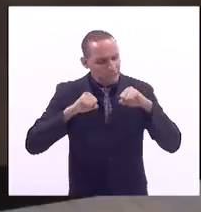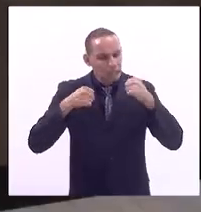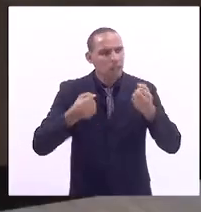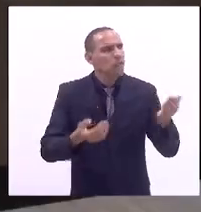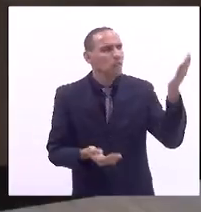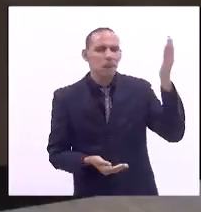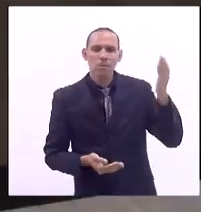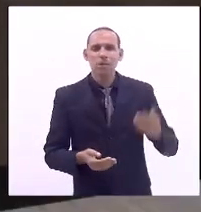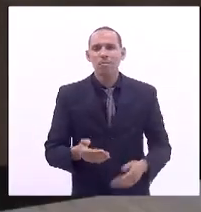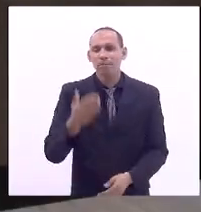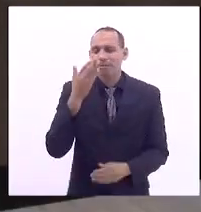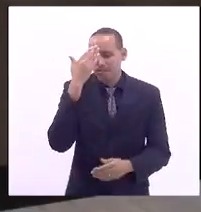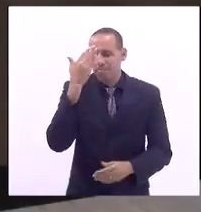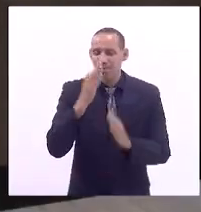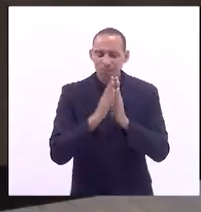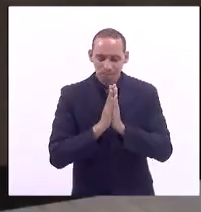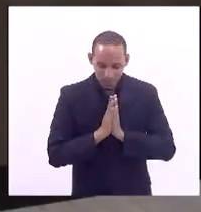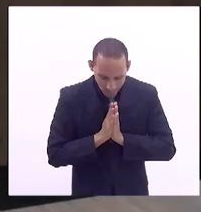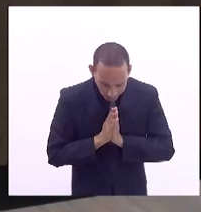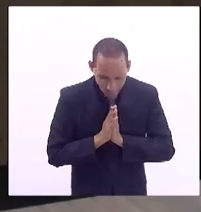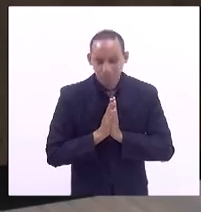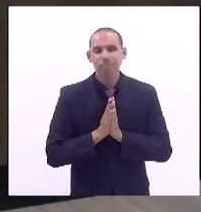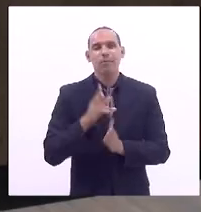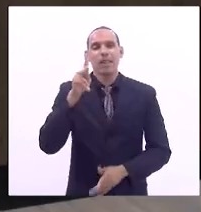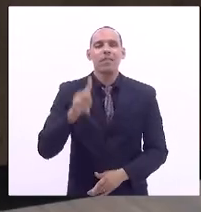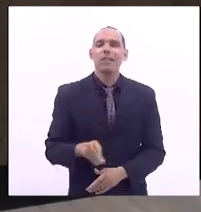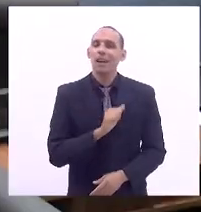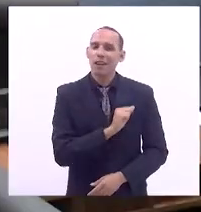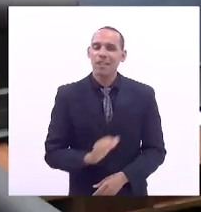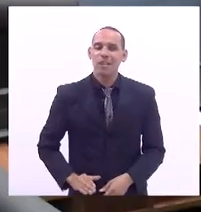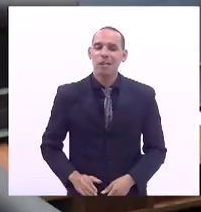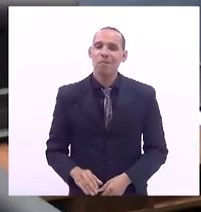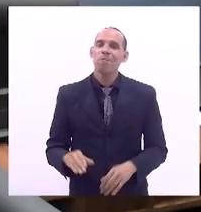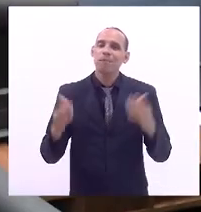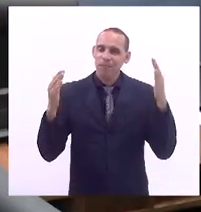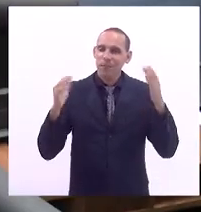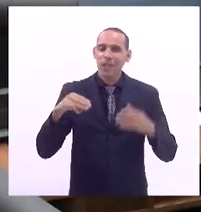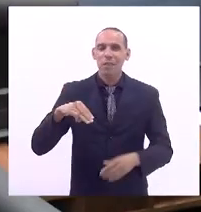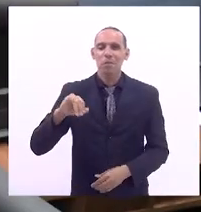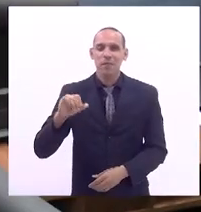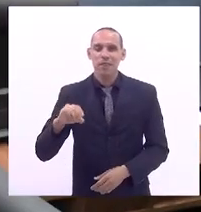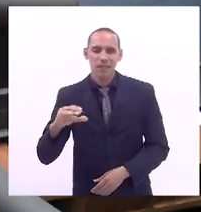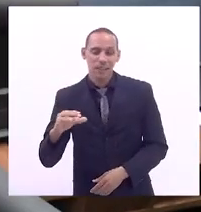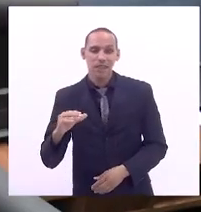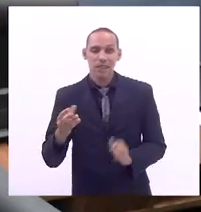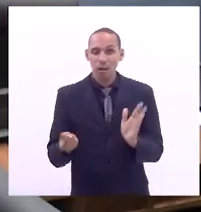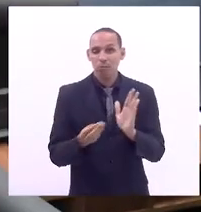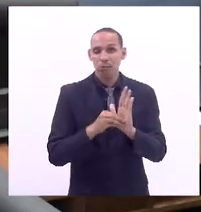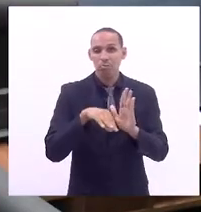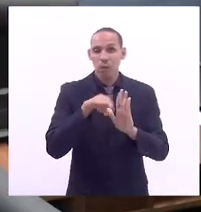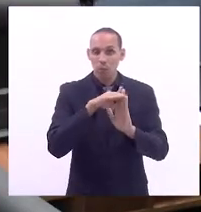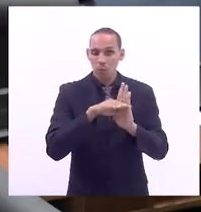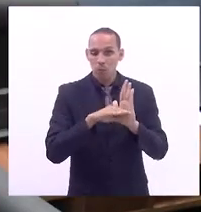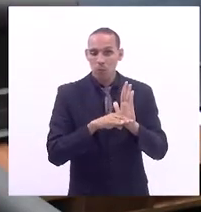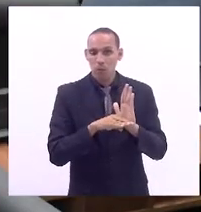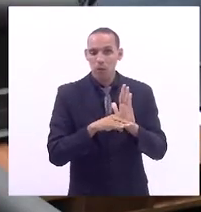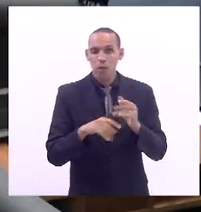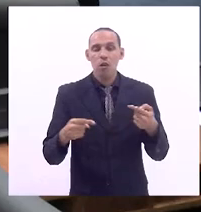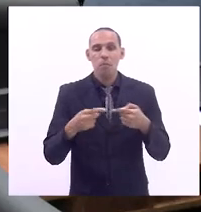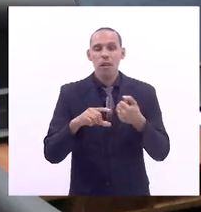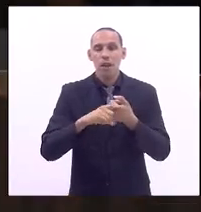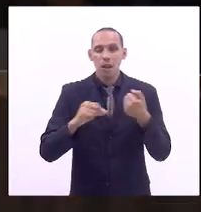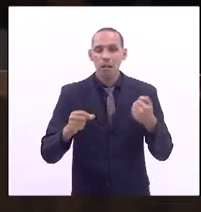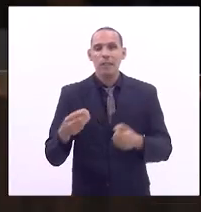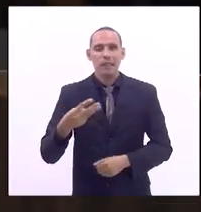atrás gratidão Presidente André Ceciliano parabéns e tanto calça jeans na ordem do dia de acordo com o parágrafo